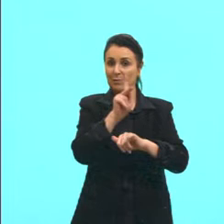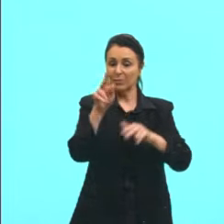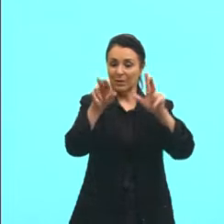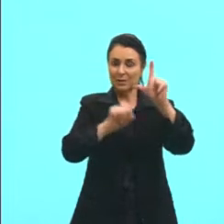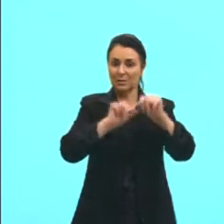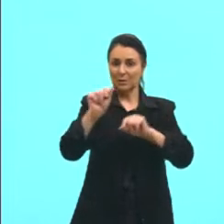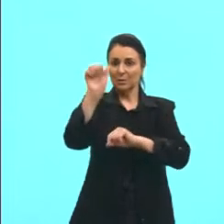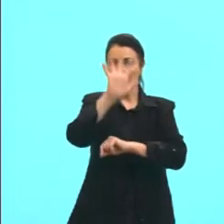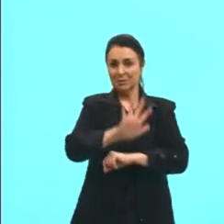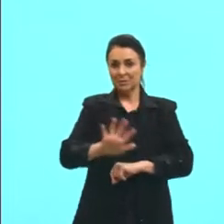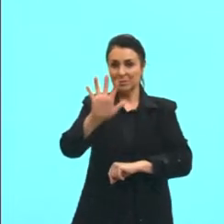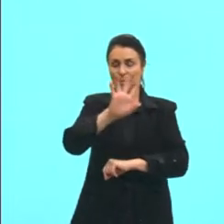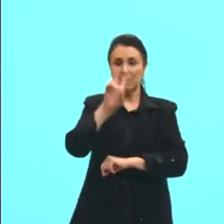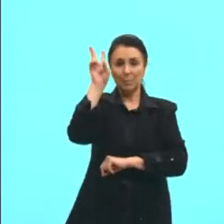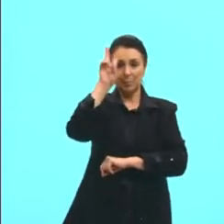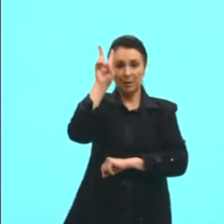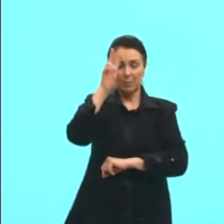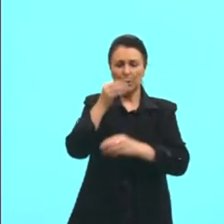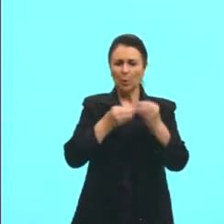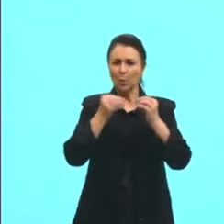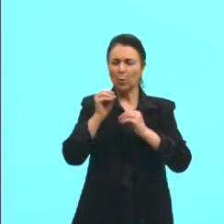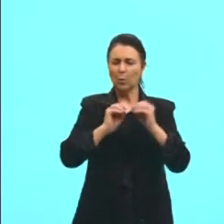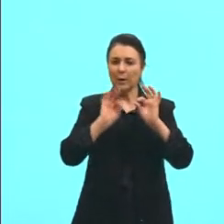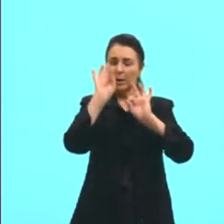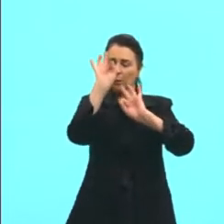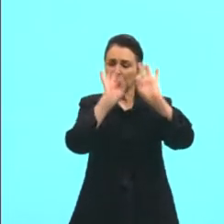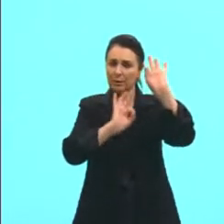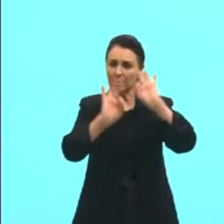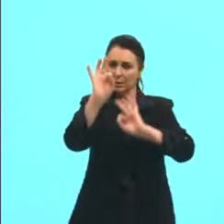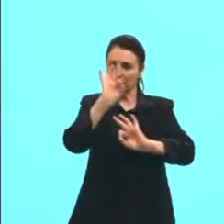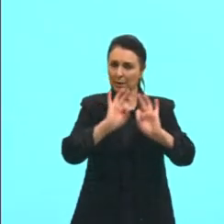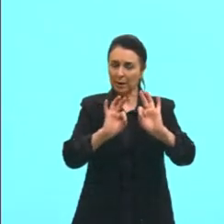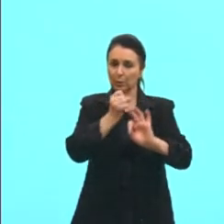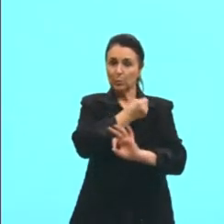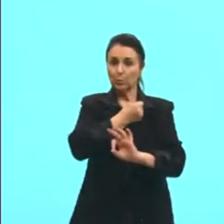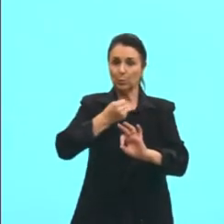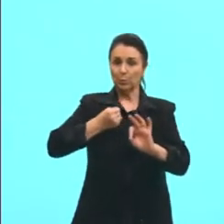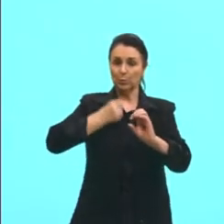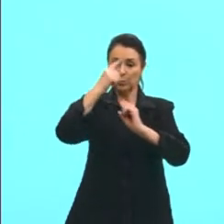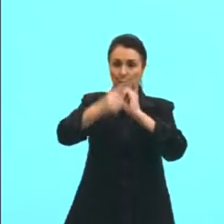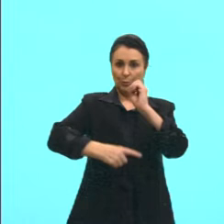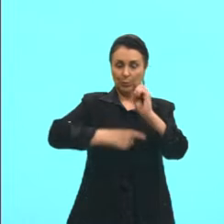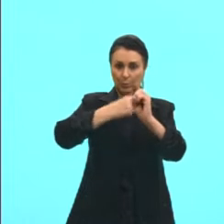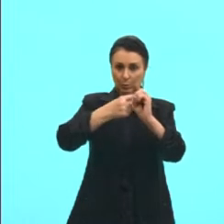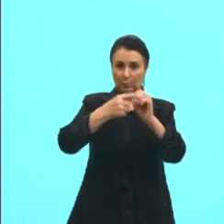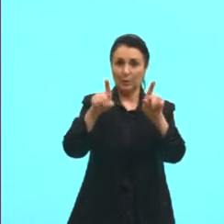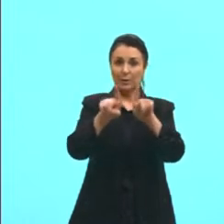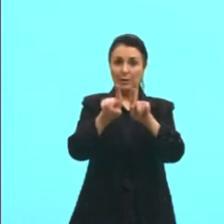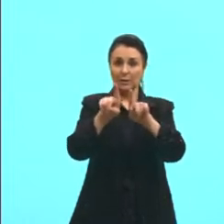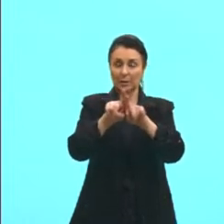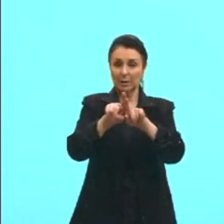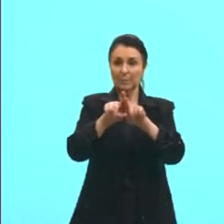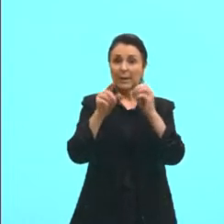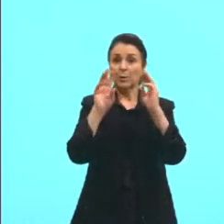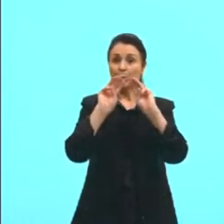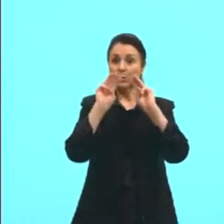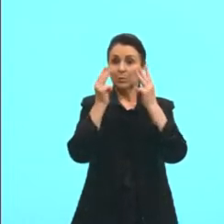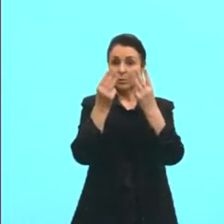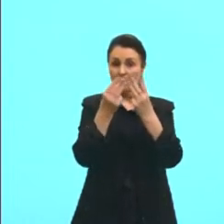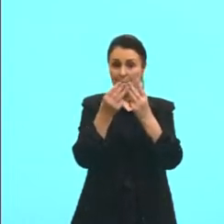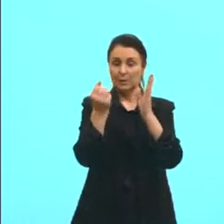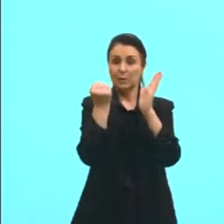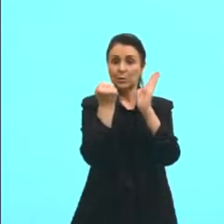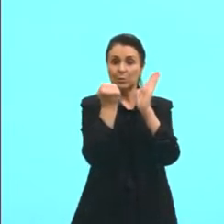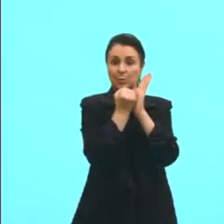pra gente lembrar como que é ordenado esse número atômico e número de massa nessa simbologia do elemento químico a gente